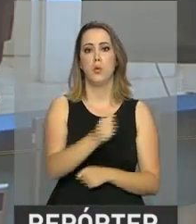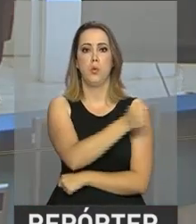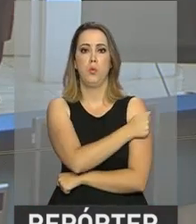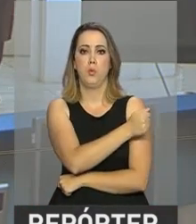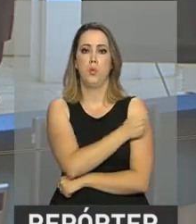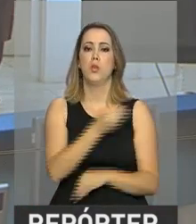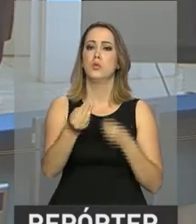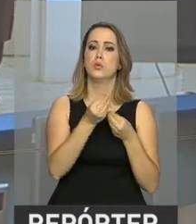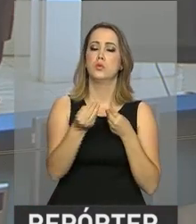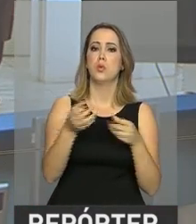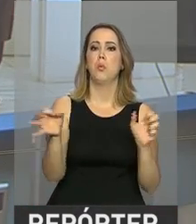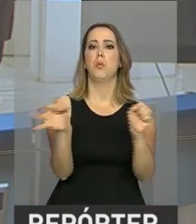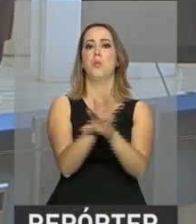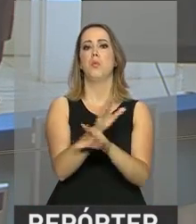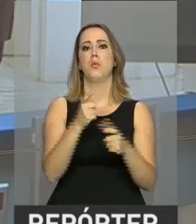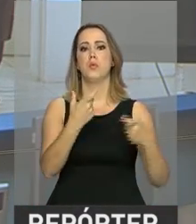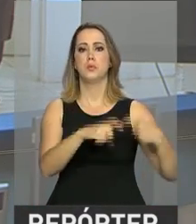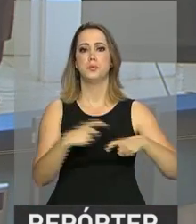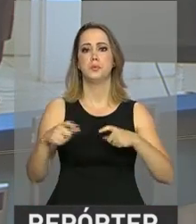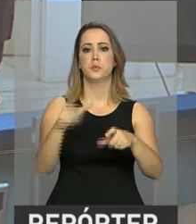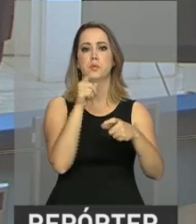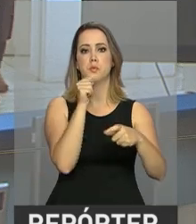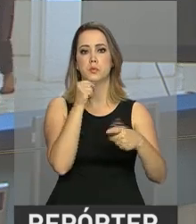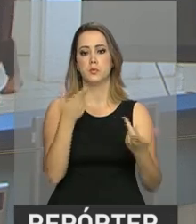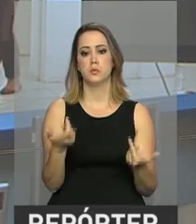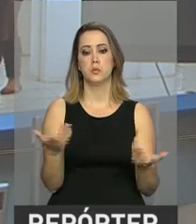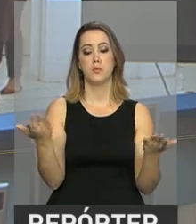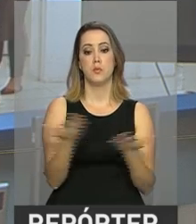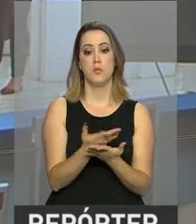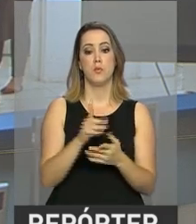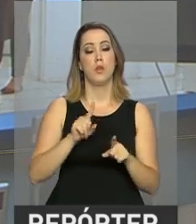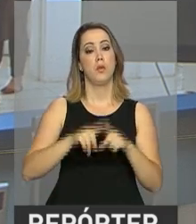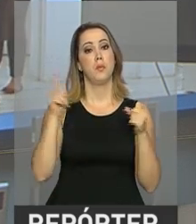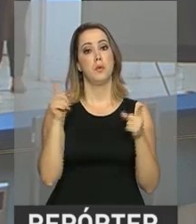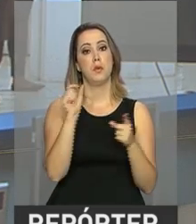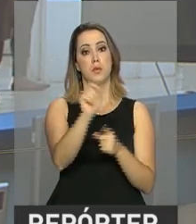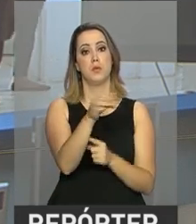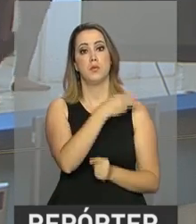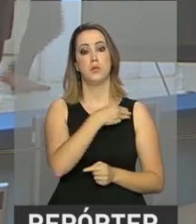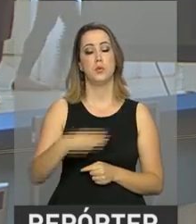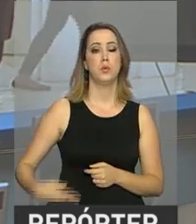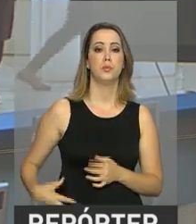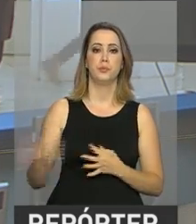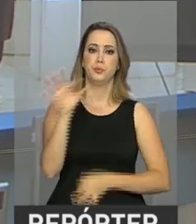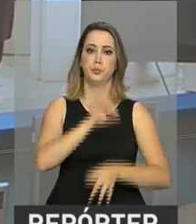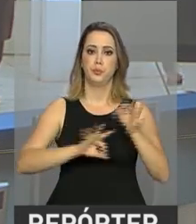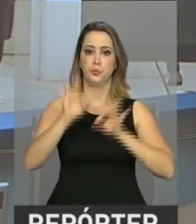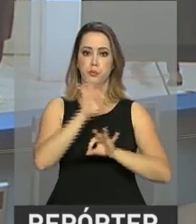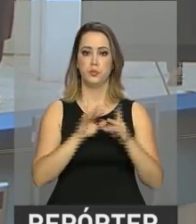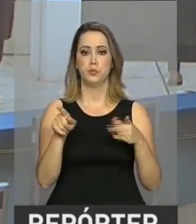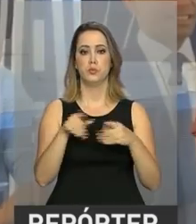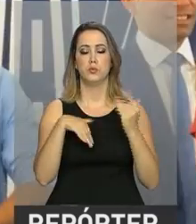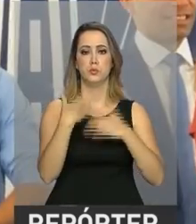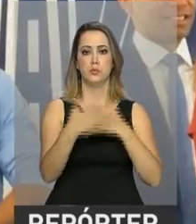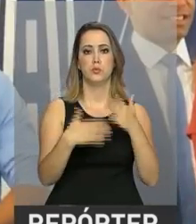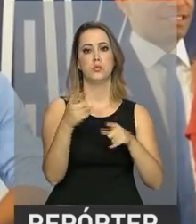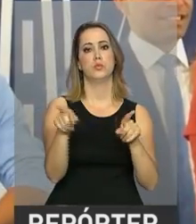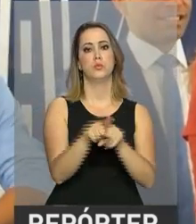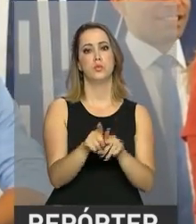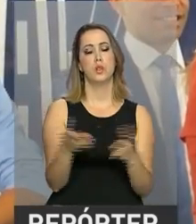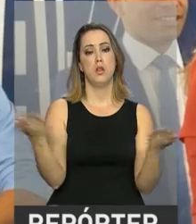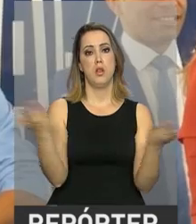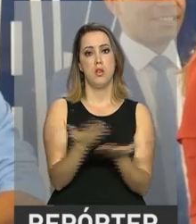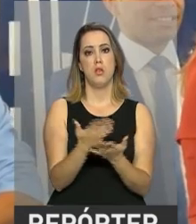e como eliminar possíveis focos do mosquito Aedes. Já o ministro do Planejamento, Desenvolvimento e Gestão,